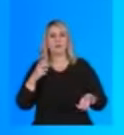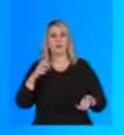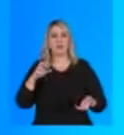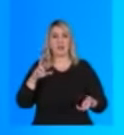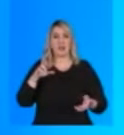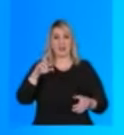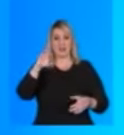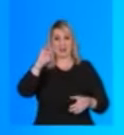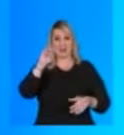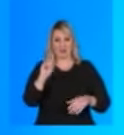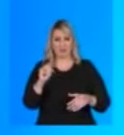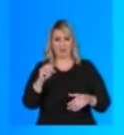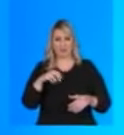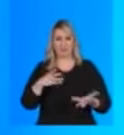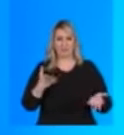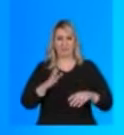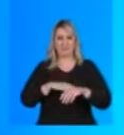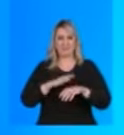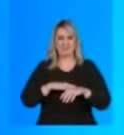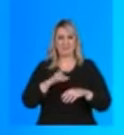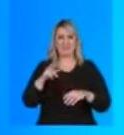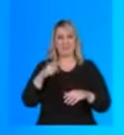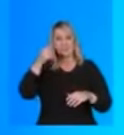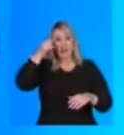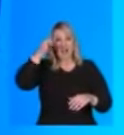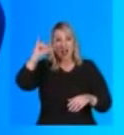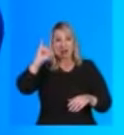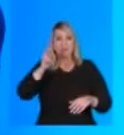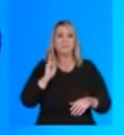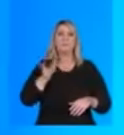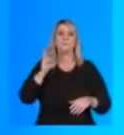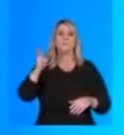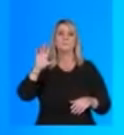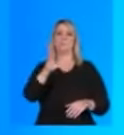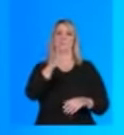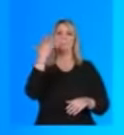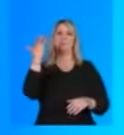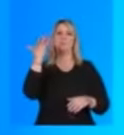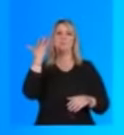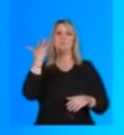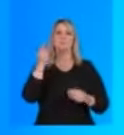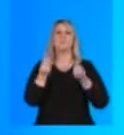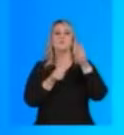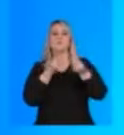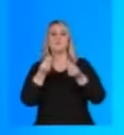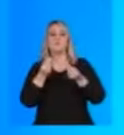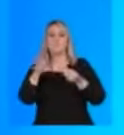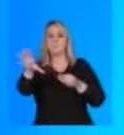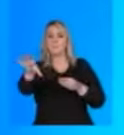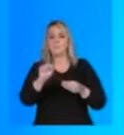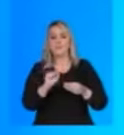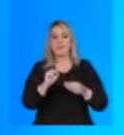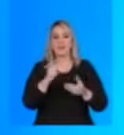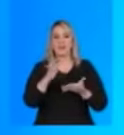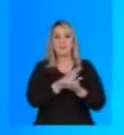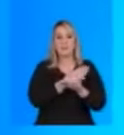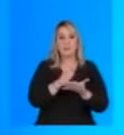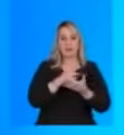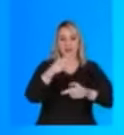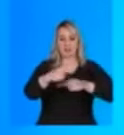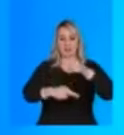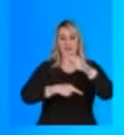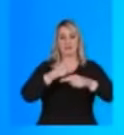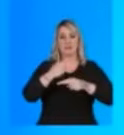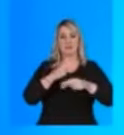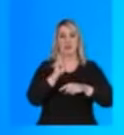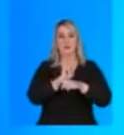do Rio de Janeiro ter feito isso nós vamos evitar que isso continue acontecendo apostando na coleta seletiva e reciclagem